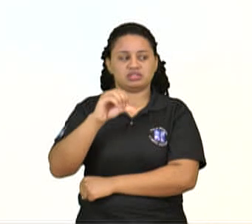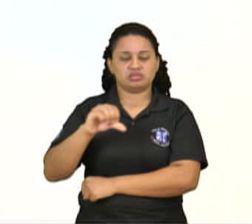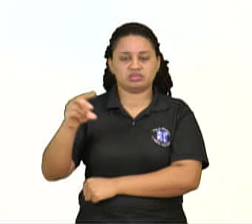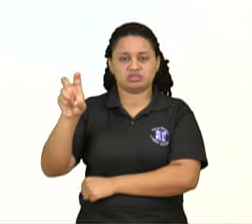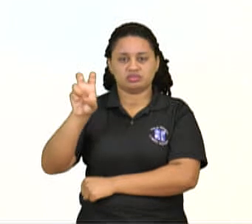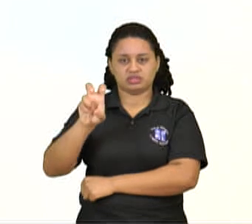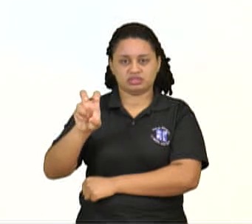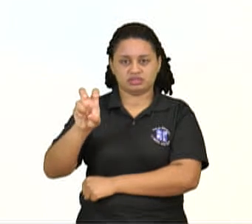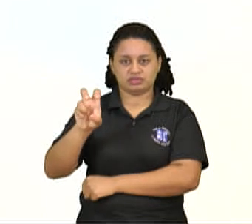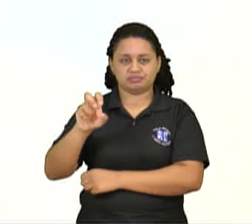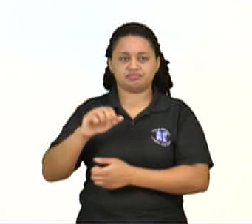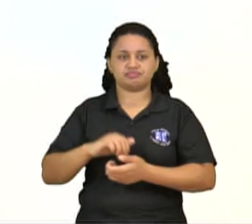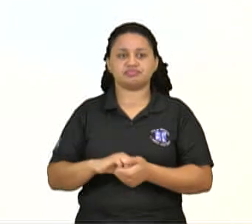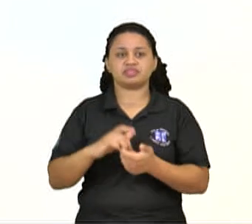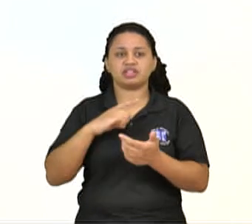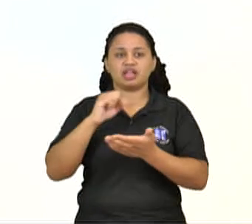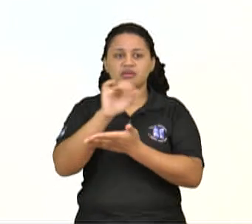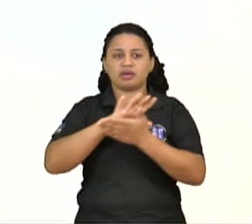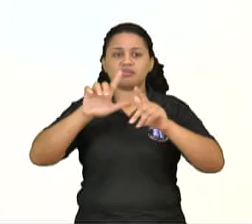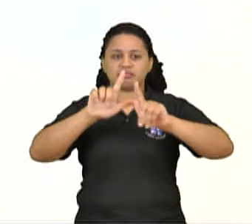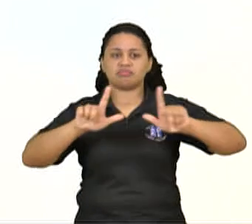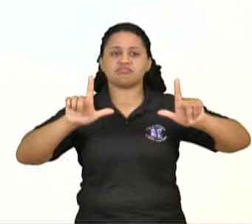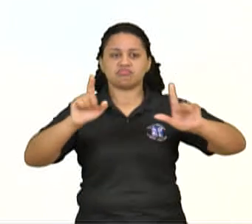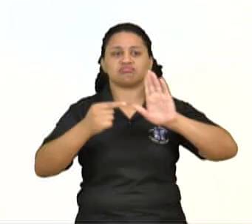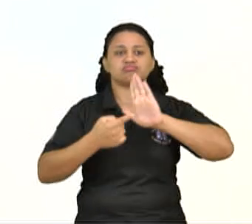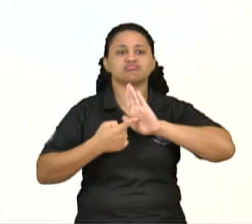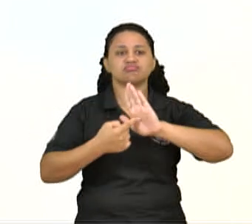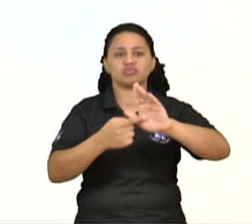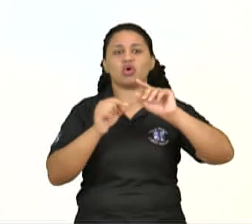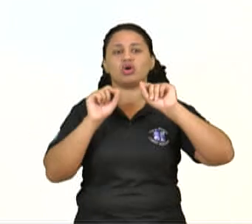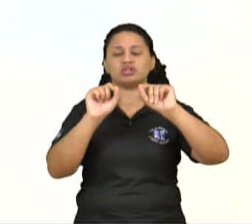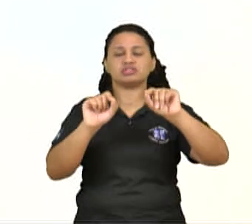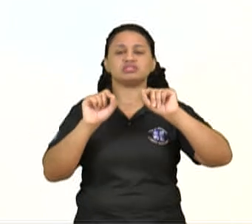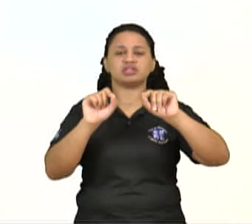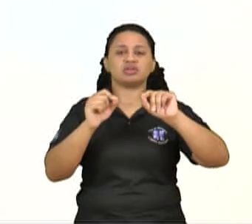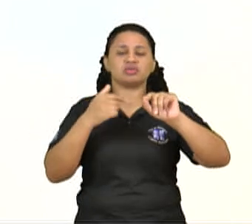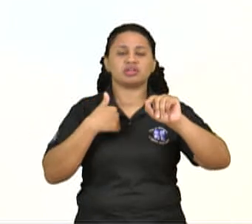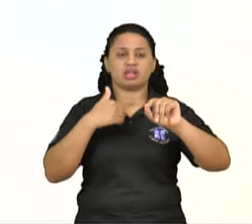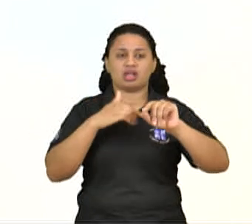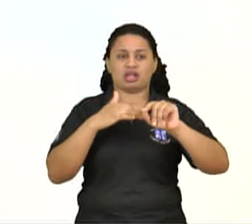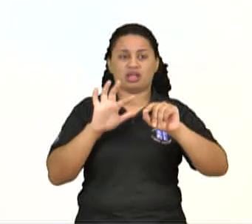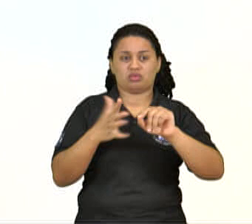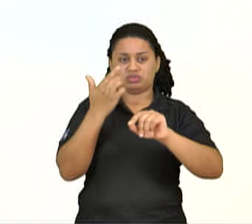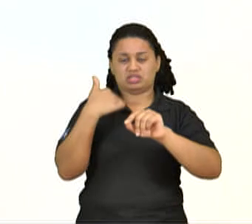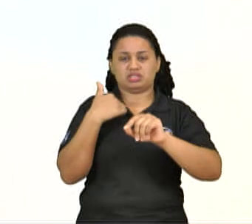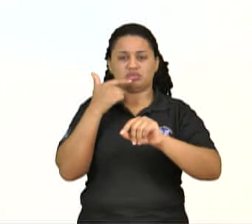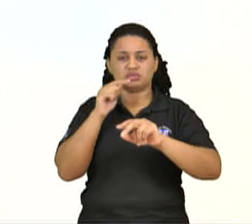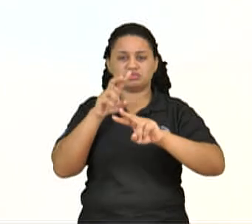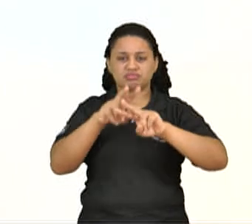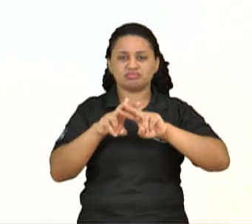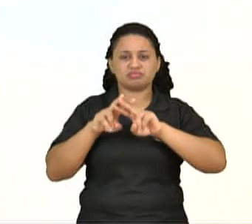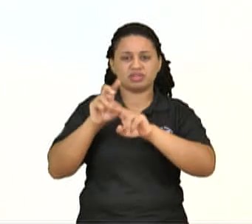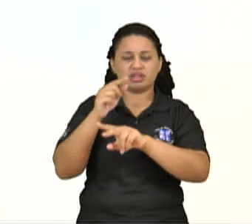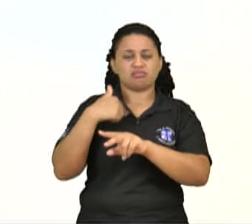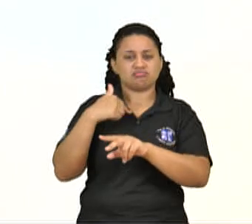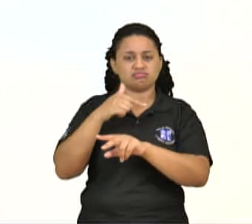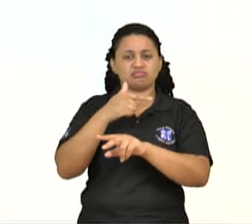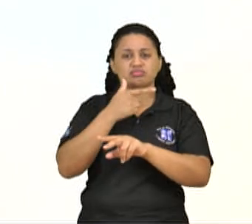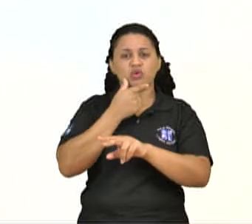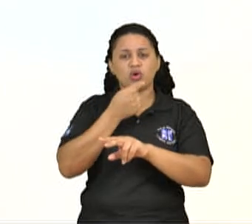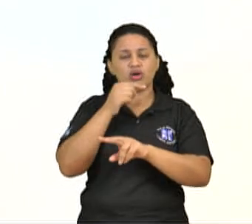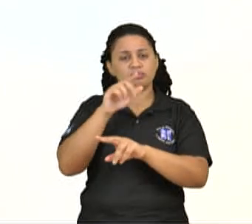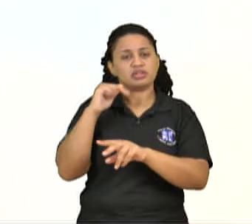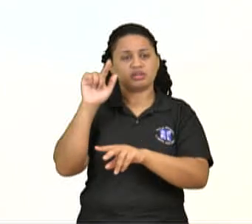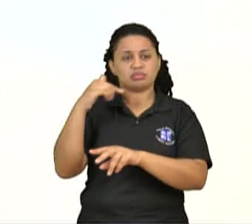1795. Aqui a gente tem uma imagem que representa, né, uma representação desse golpe de 9 termidor, né, que